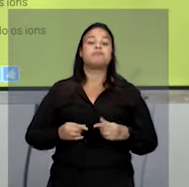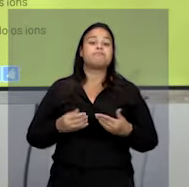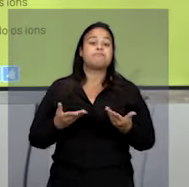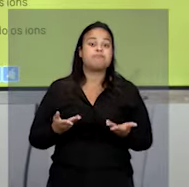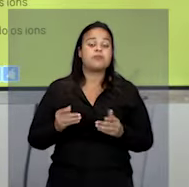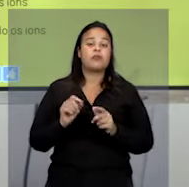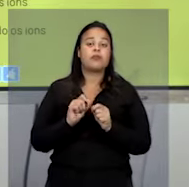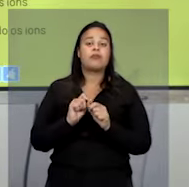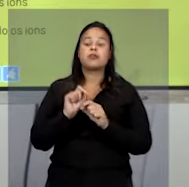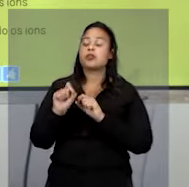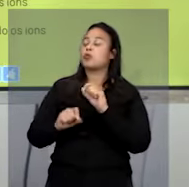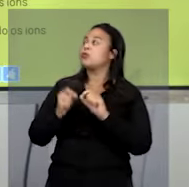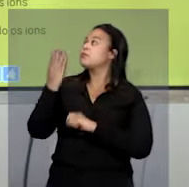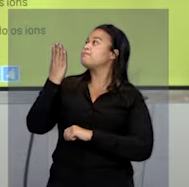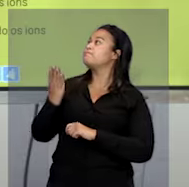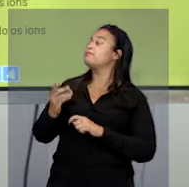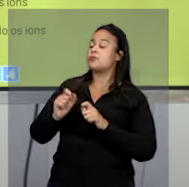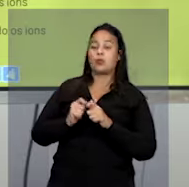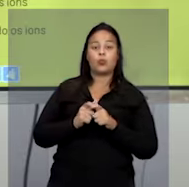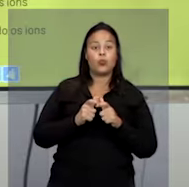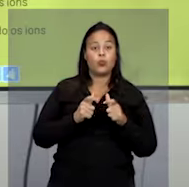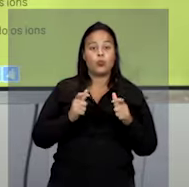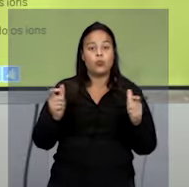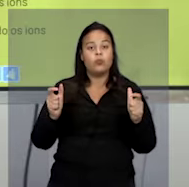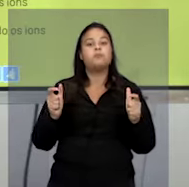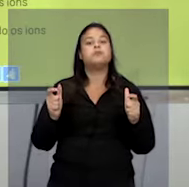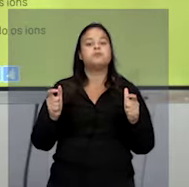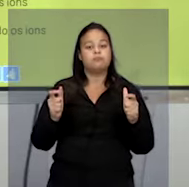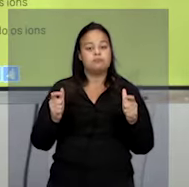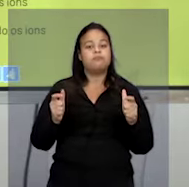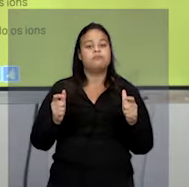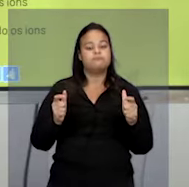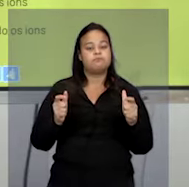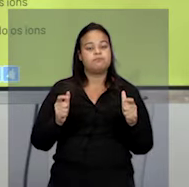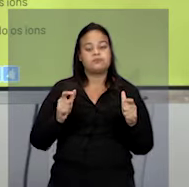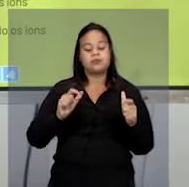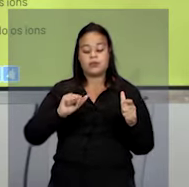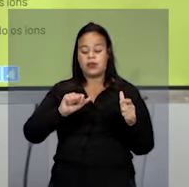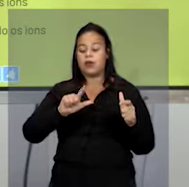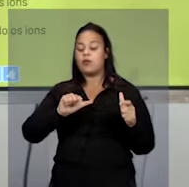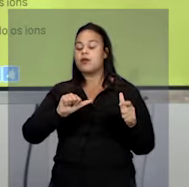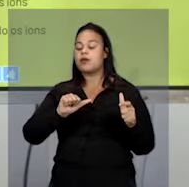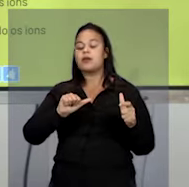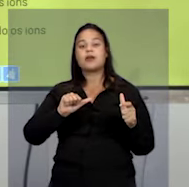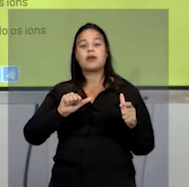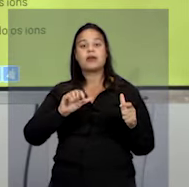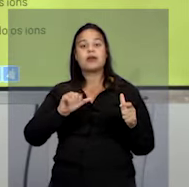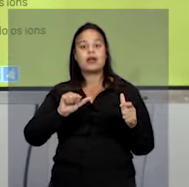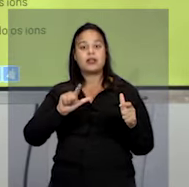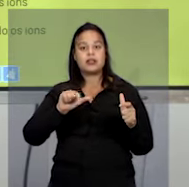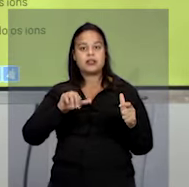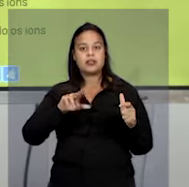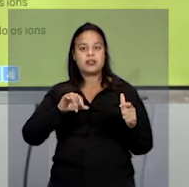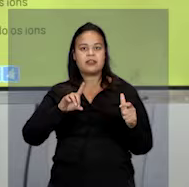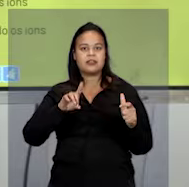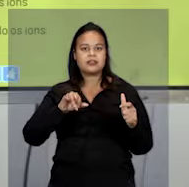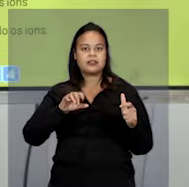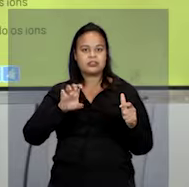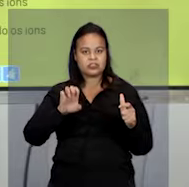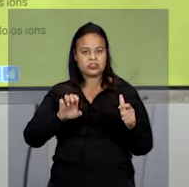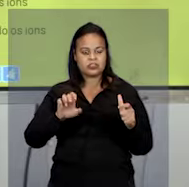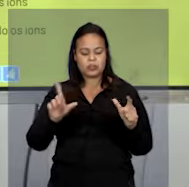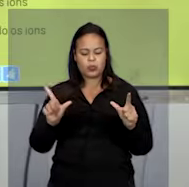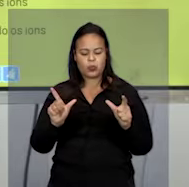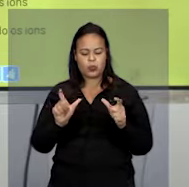fazendo aqui, ó, é aumentando a alcalinidade, tornando os íons de alumínio menos